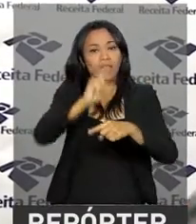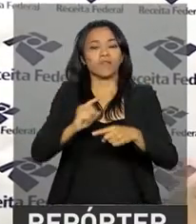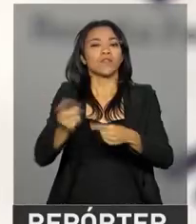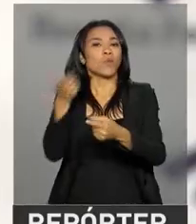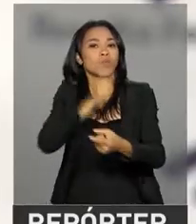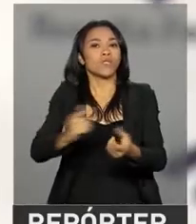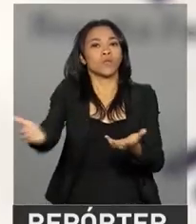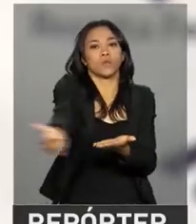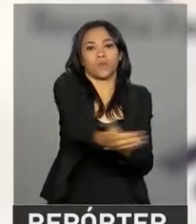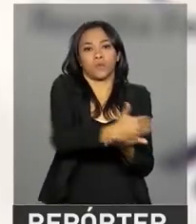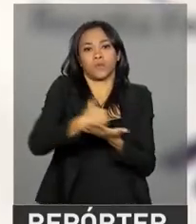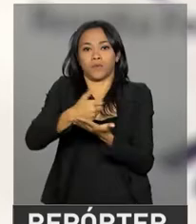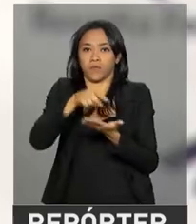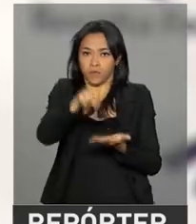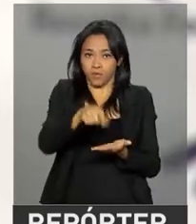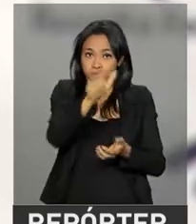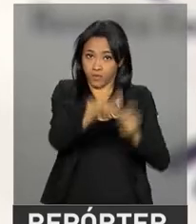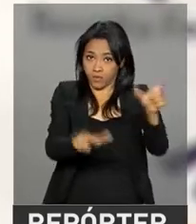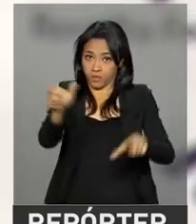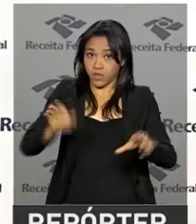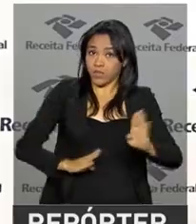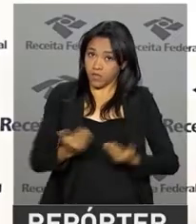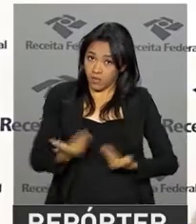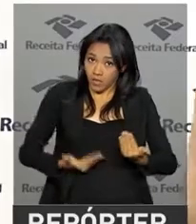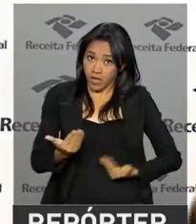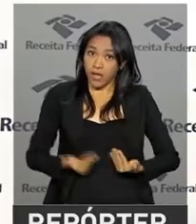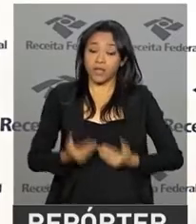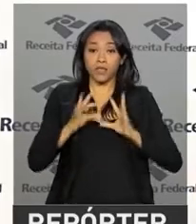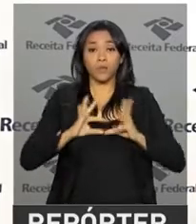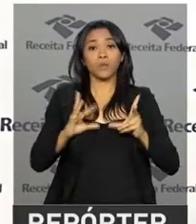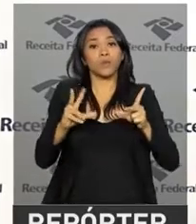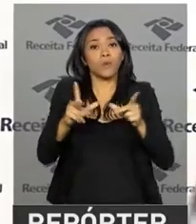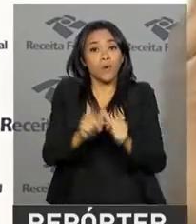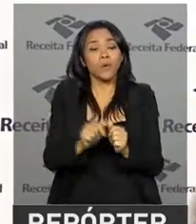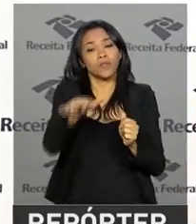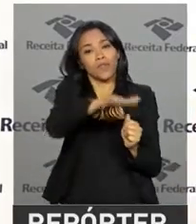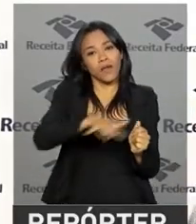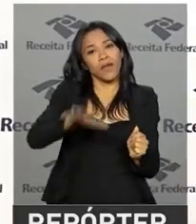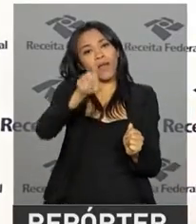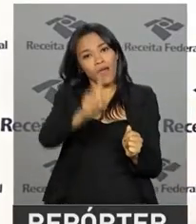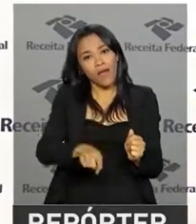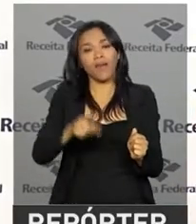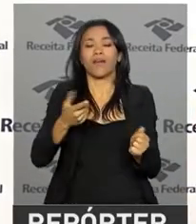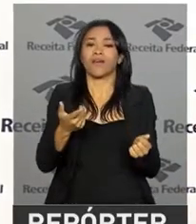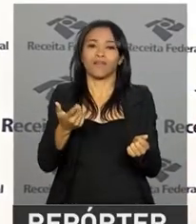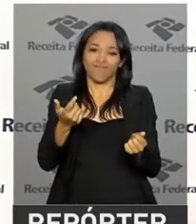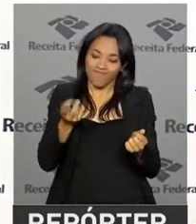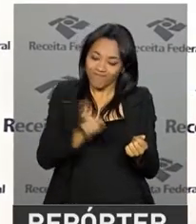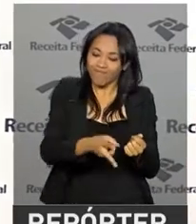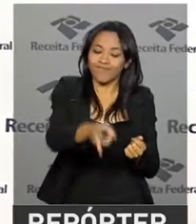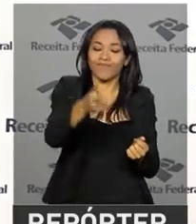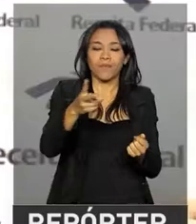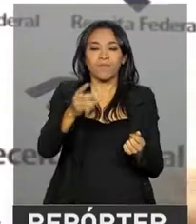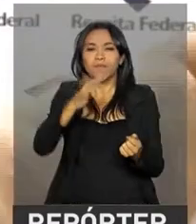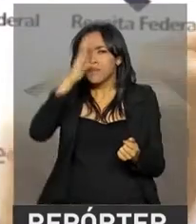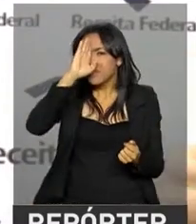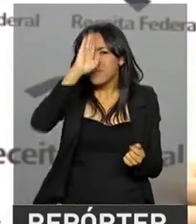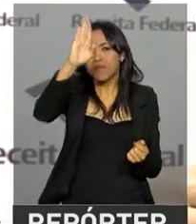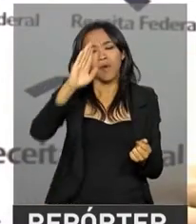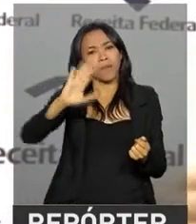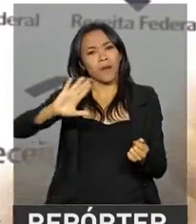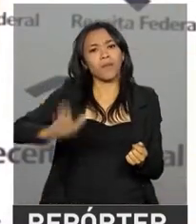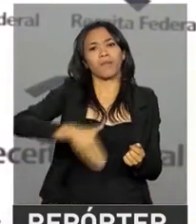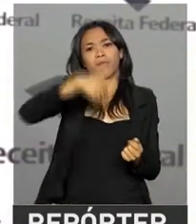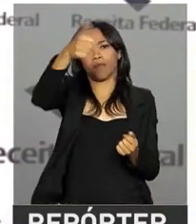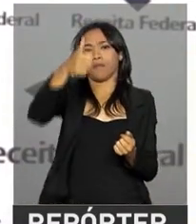domésticos o uso do e social por todo o setor produtivo é algo irreversível e fundamental para a modernização das atividades